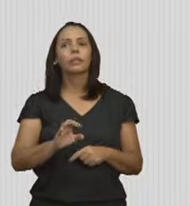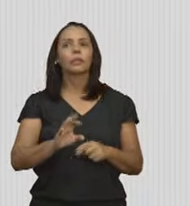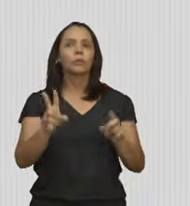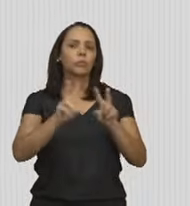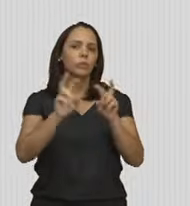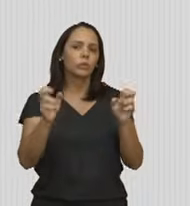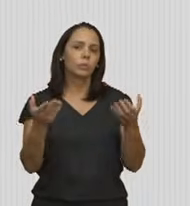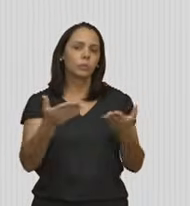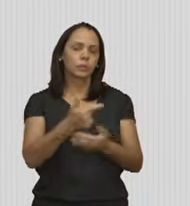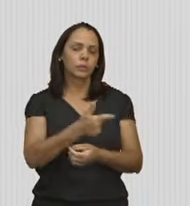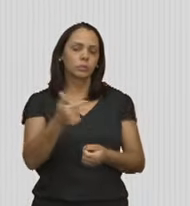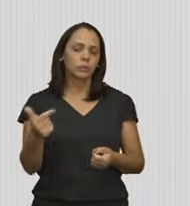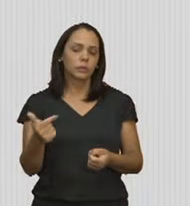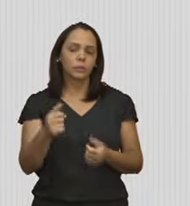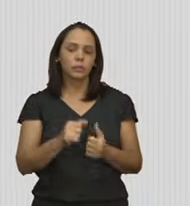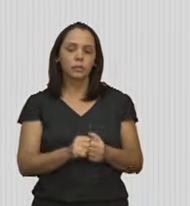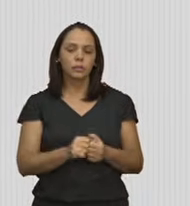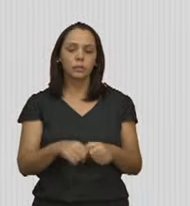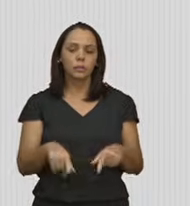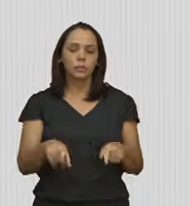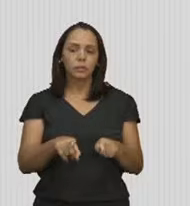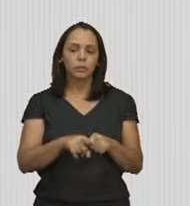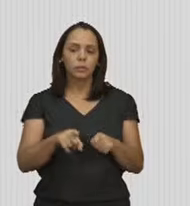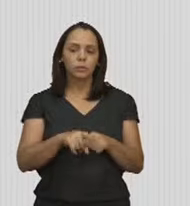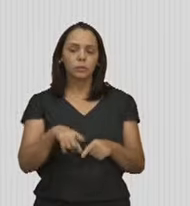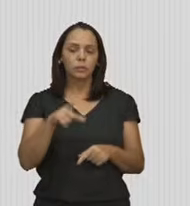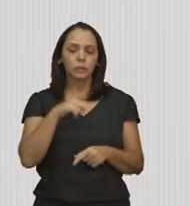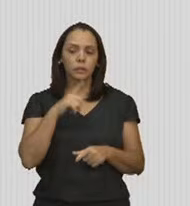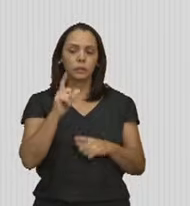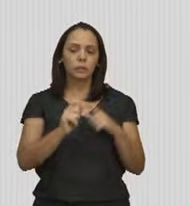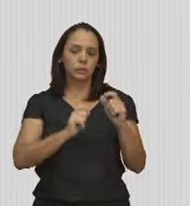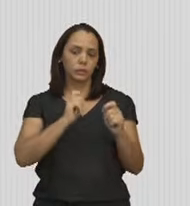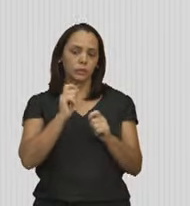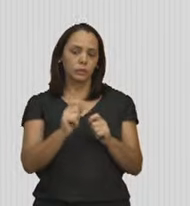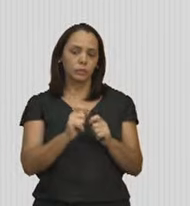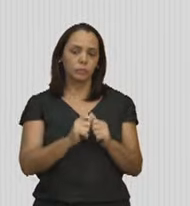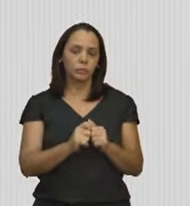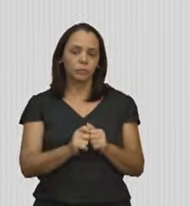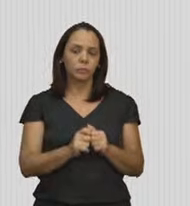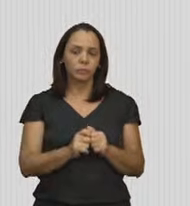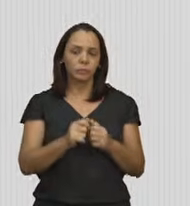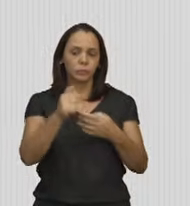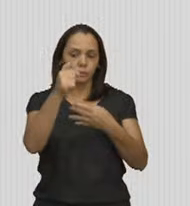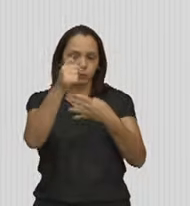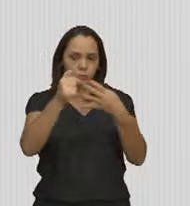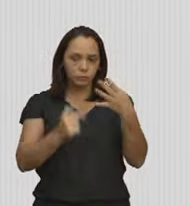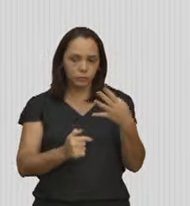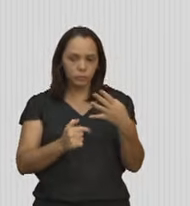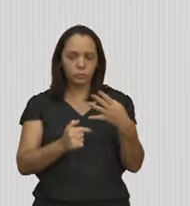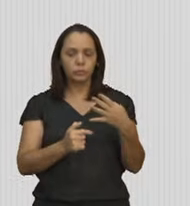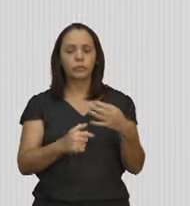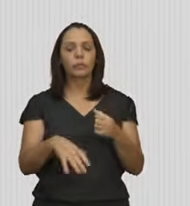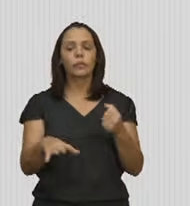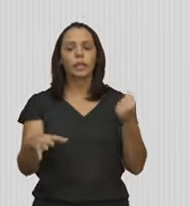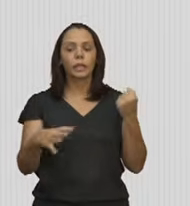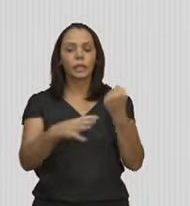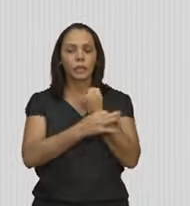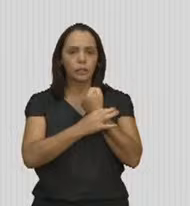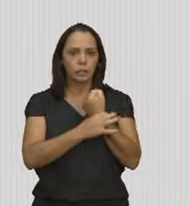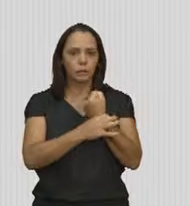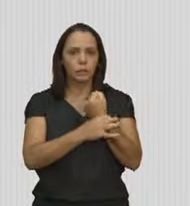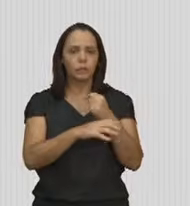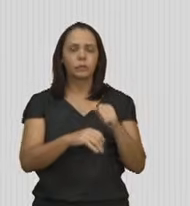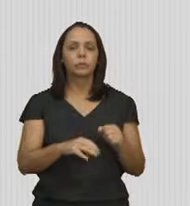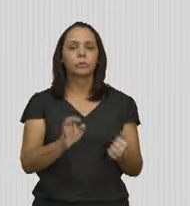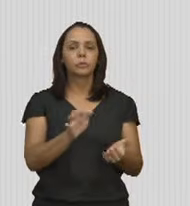semana. Vem aí também no nosso gráfico dessa semana, segurança.